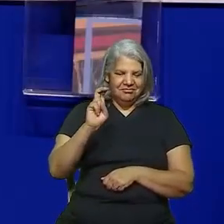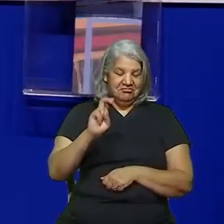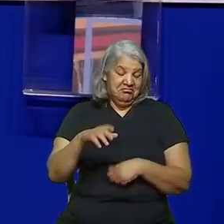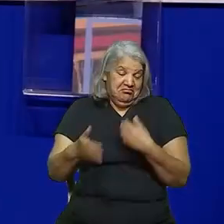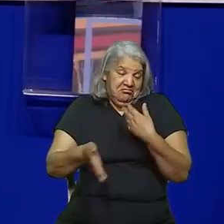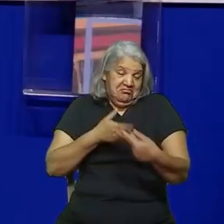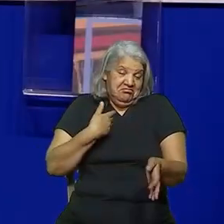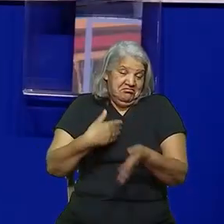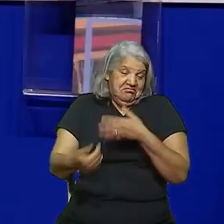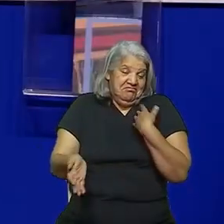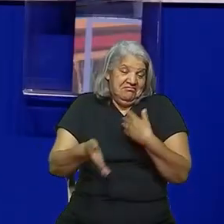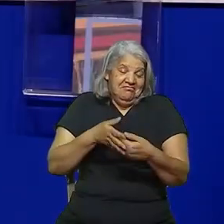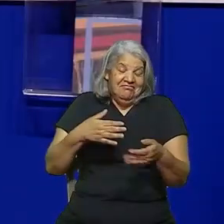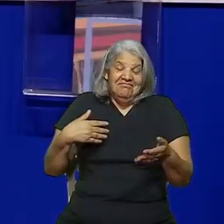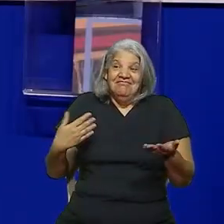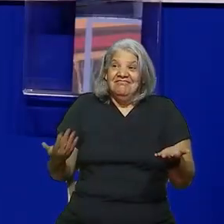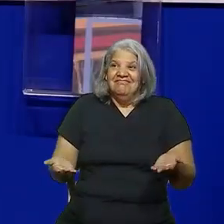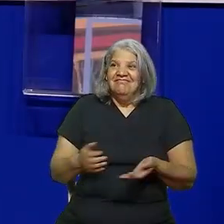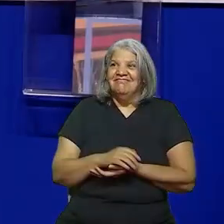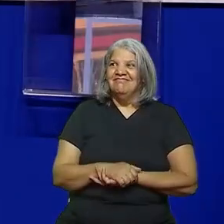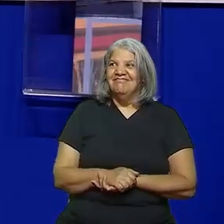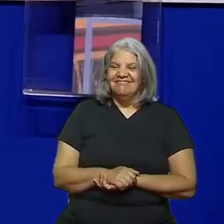Sei lá. Foi rápido.